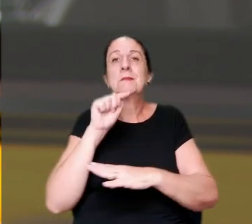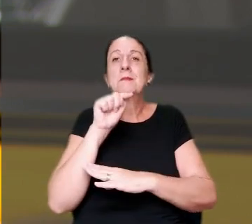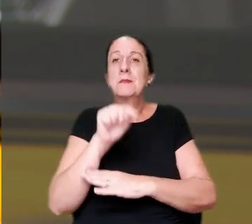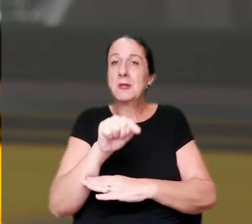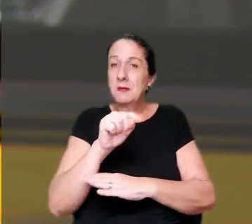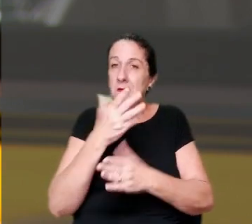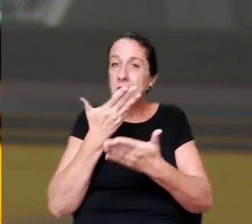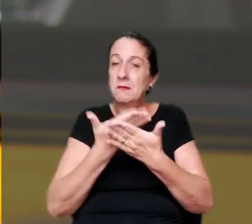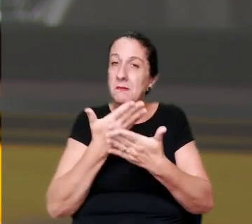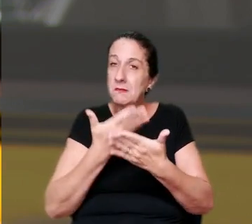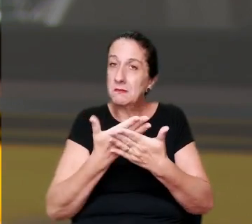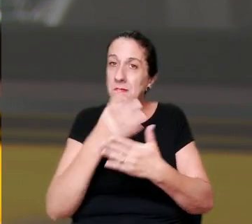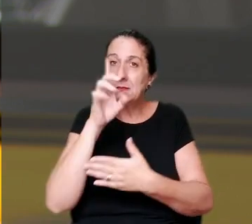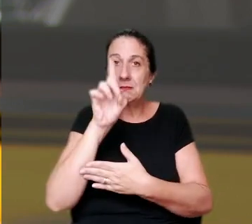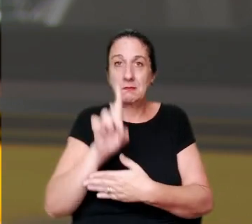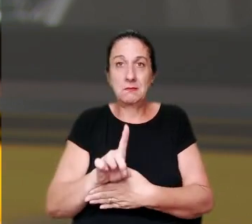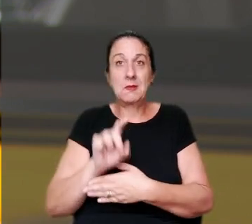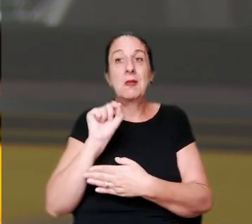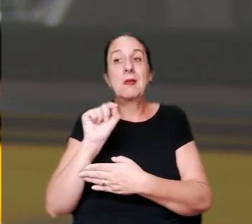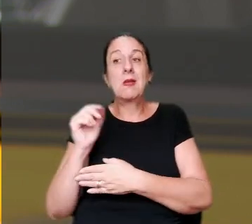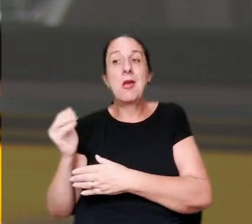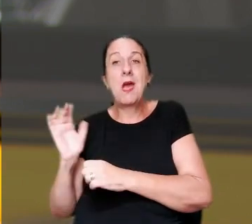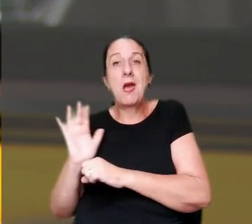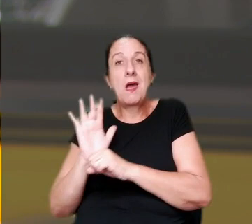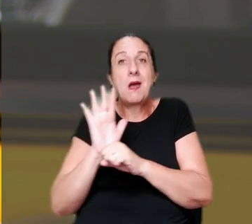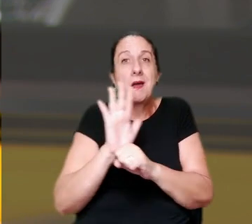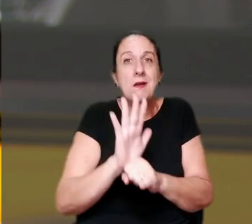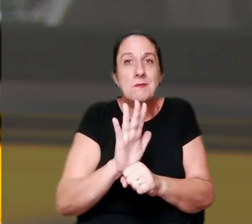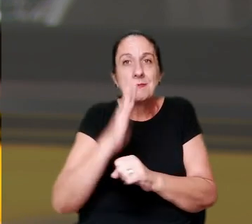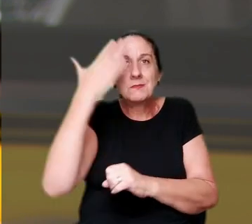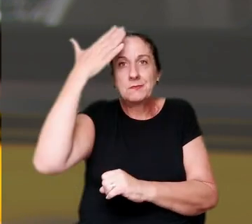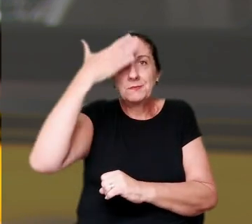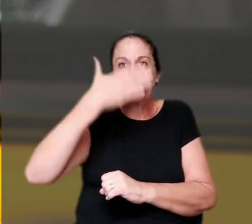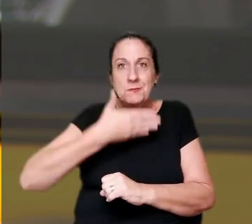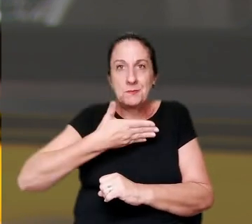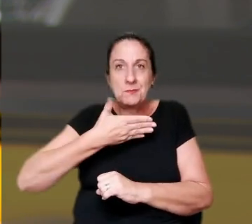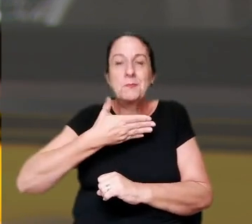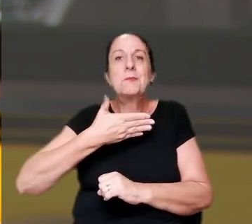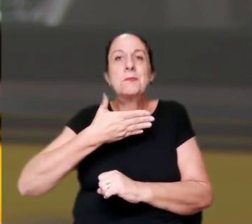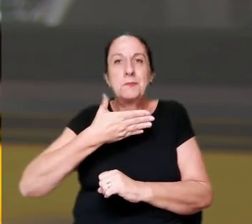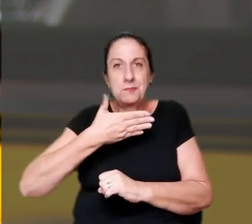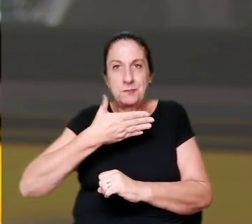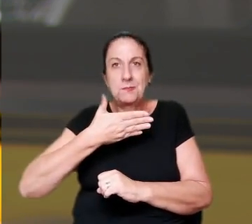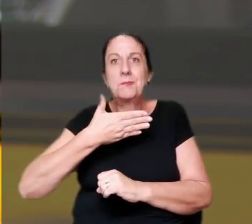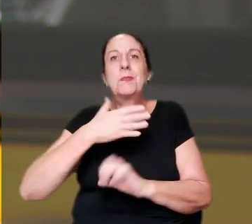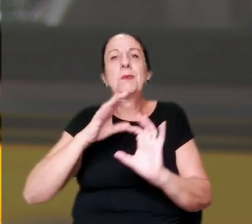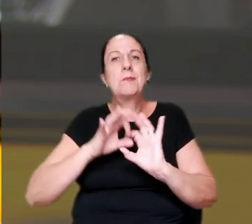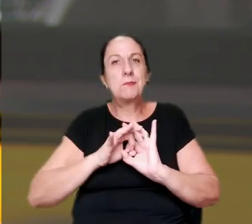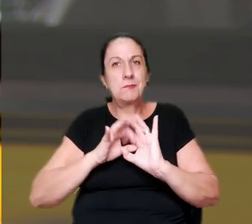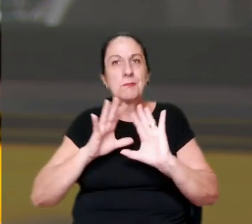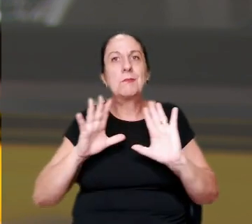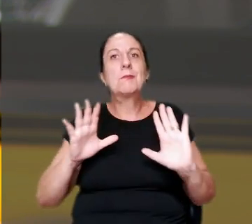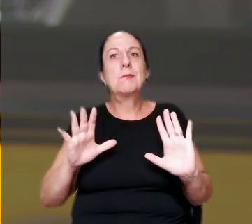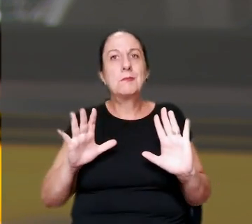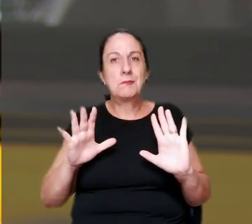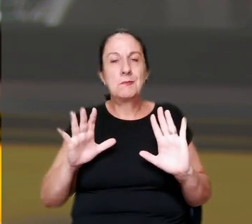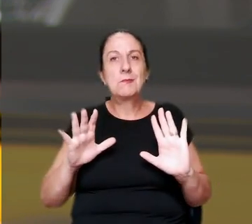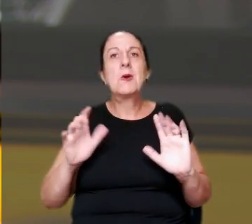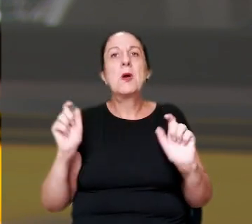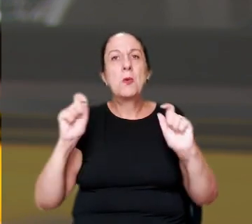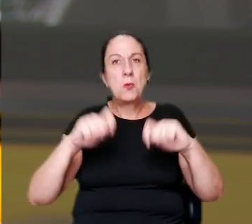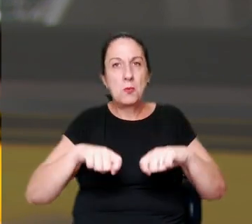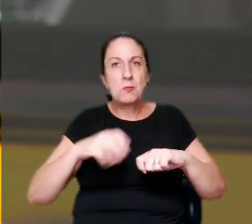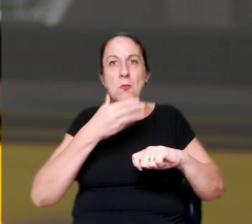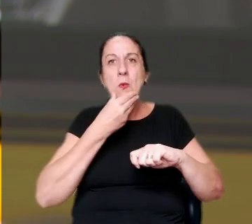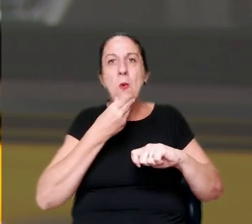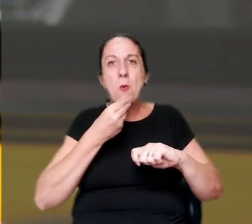Esse estudante de direito foi quem o ajudou a provar a sua liberdade, que ele era a sua